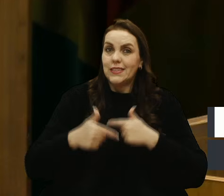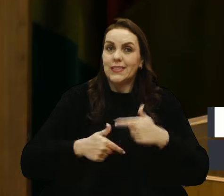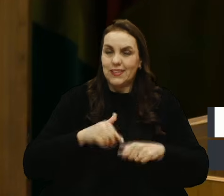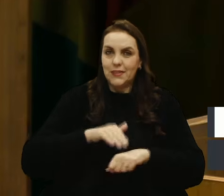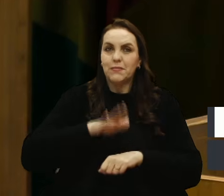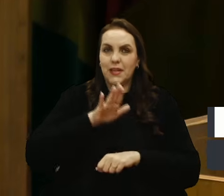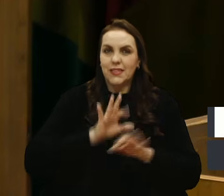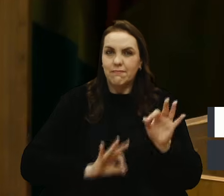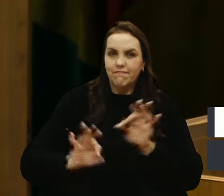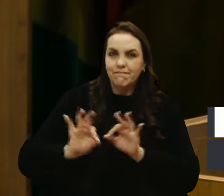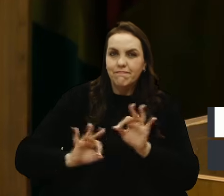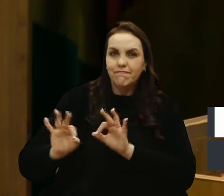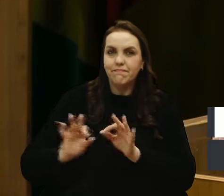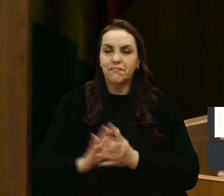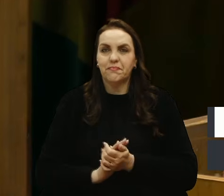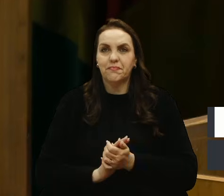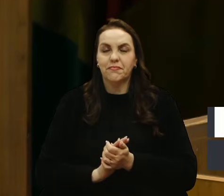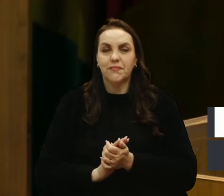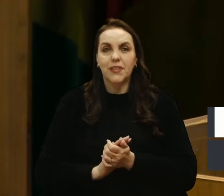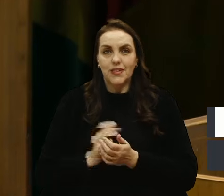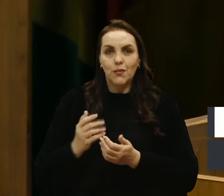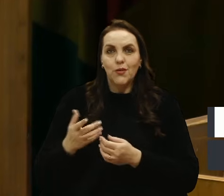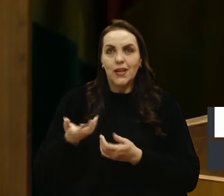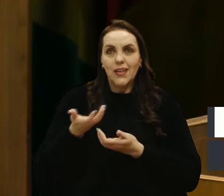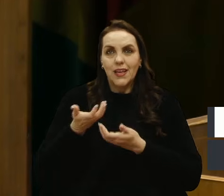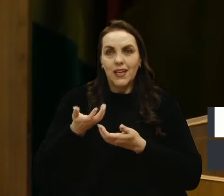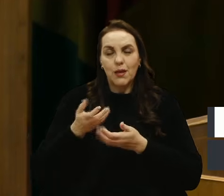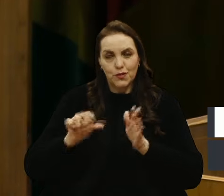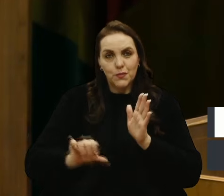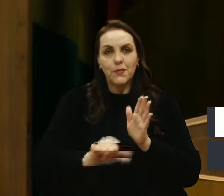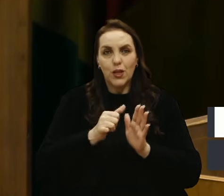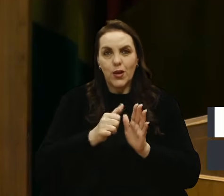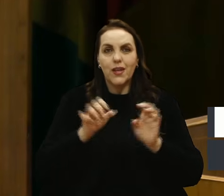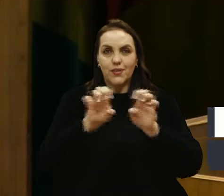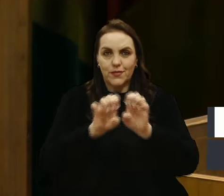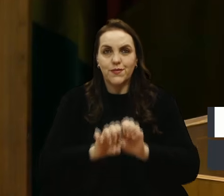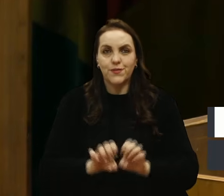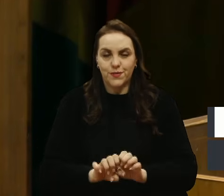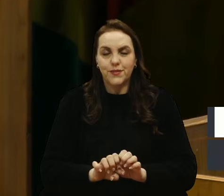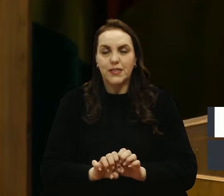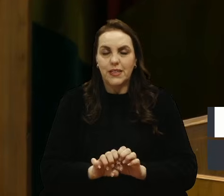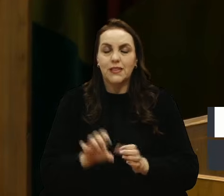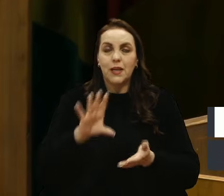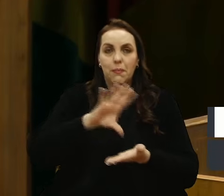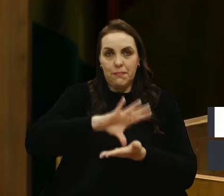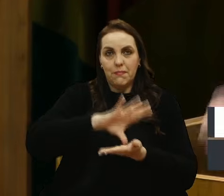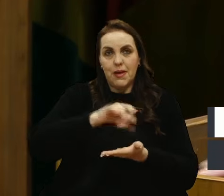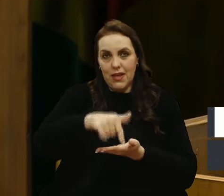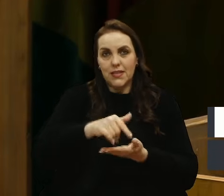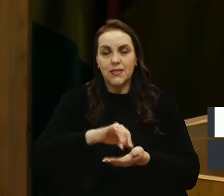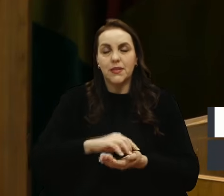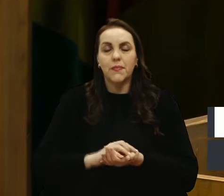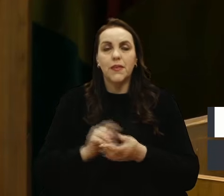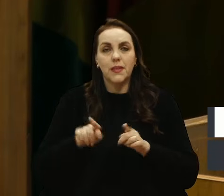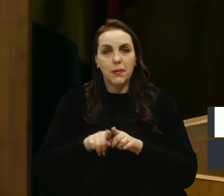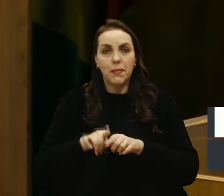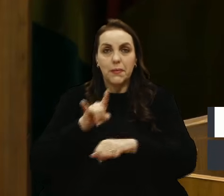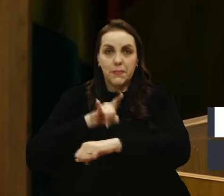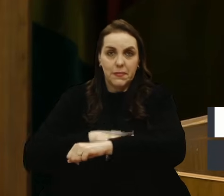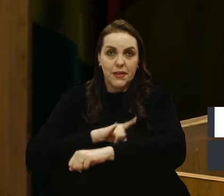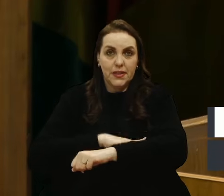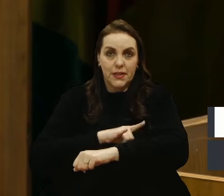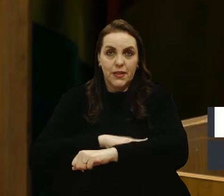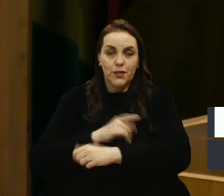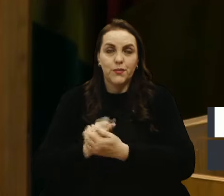nela. Estamos buscando essa questão de melhorias na estrutura da praça e dos banheiros, né, junto